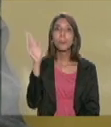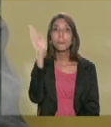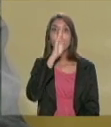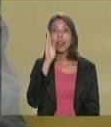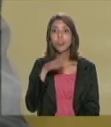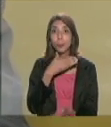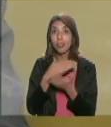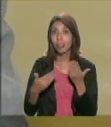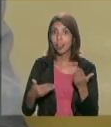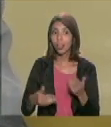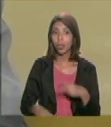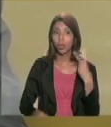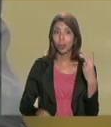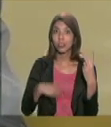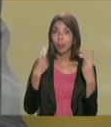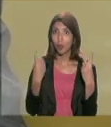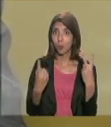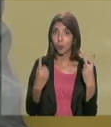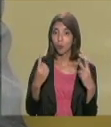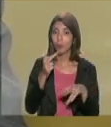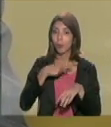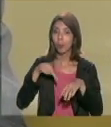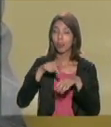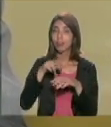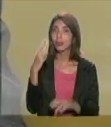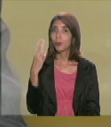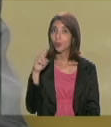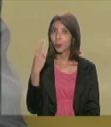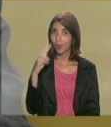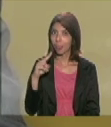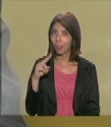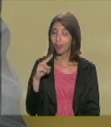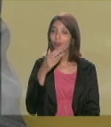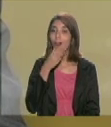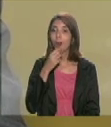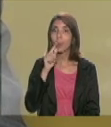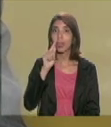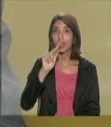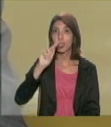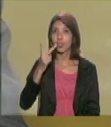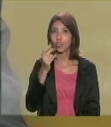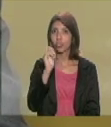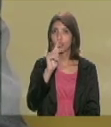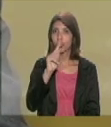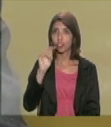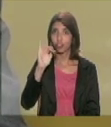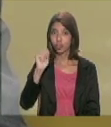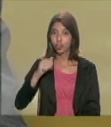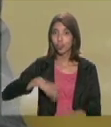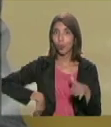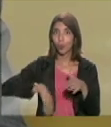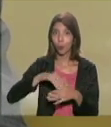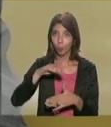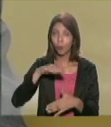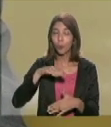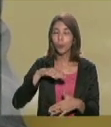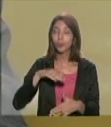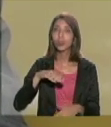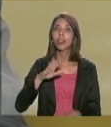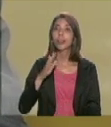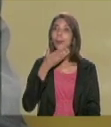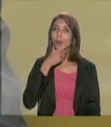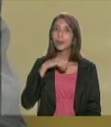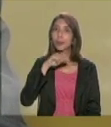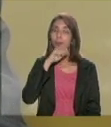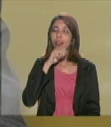o Brasil perder de 2-1 para o Uruguai, gol de Gija, um frango do Barbosa,